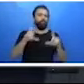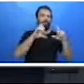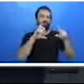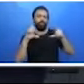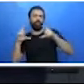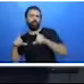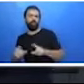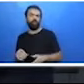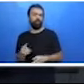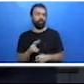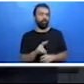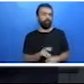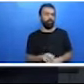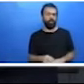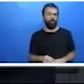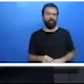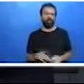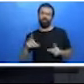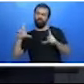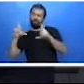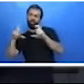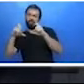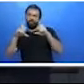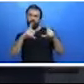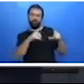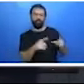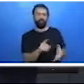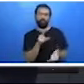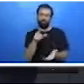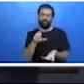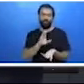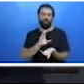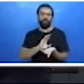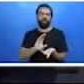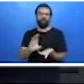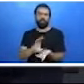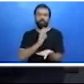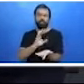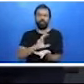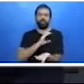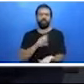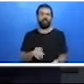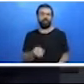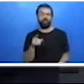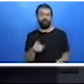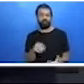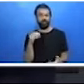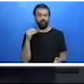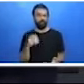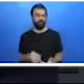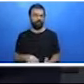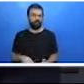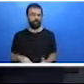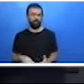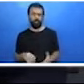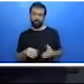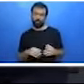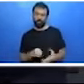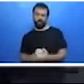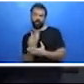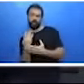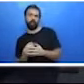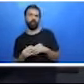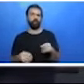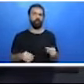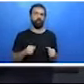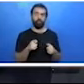fotos, vídeos, fotografias que vocês mandam, experiências que vocês mandam, que eles criam, que eles